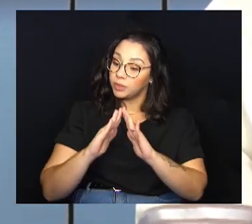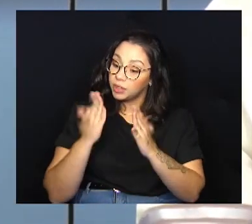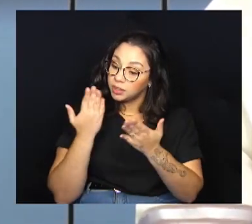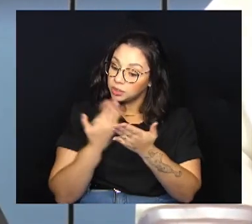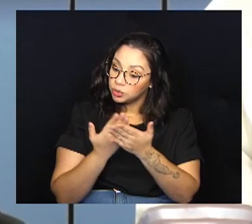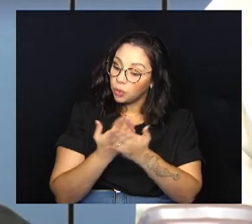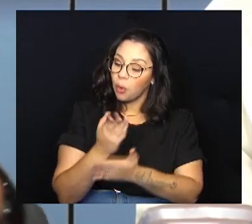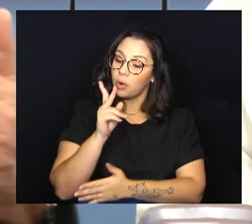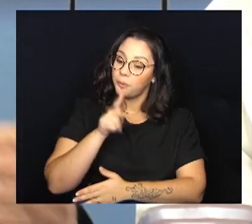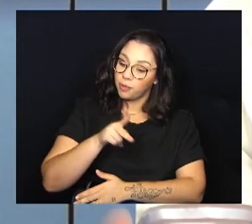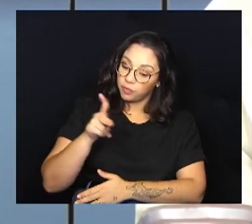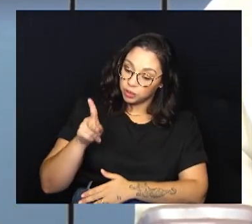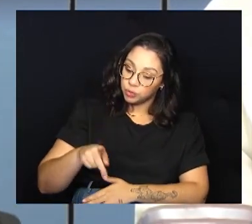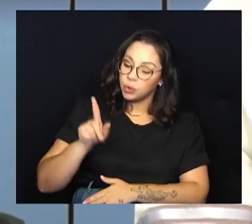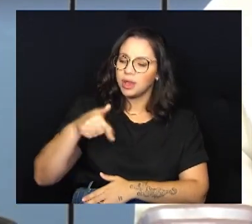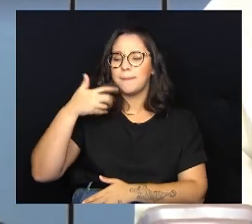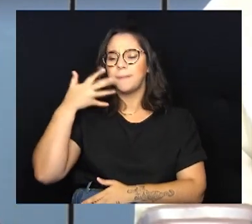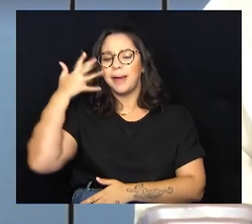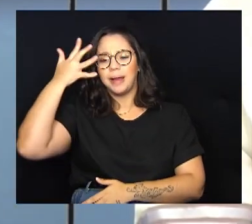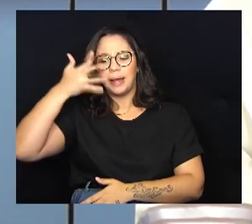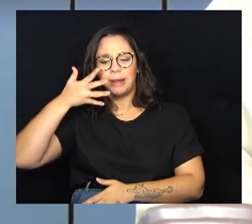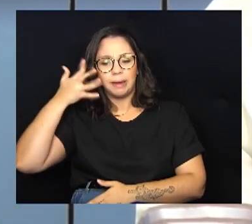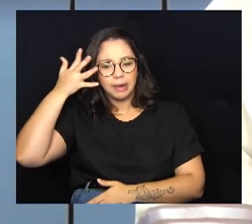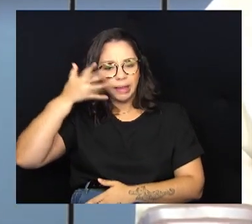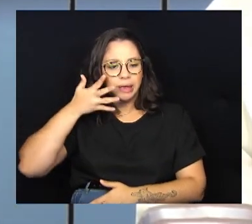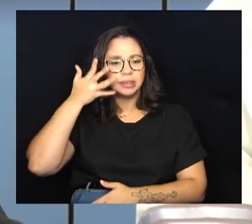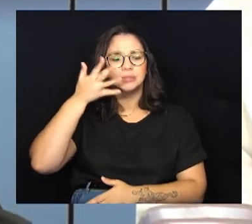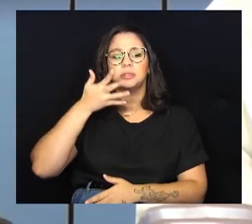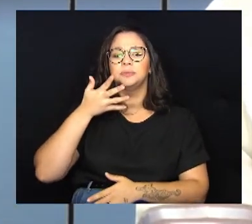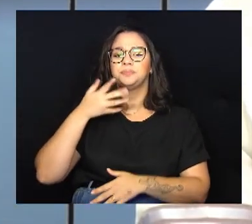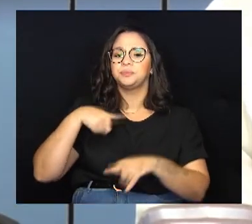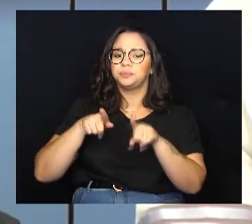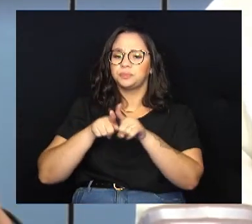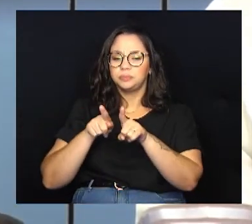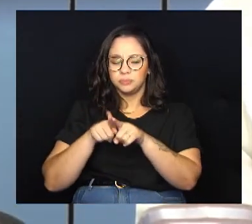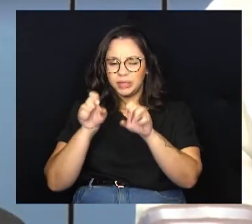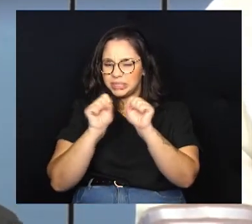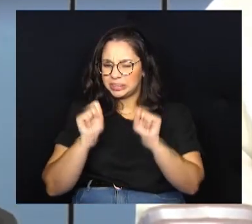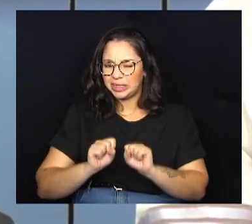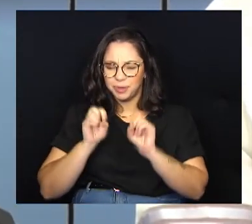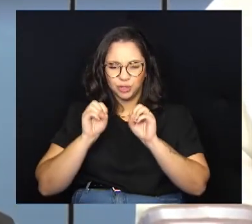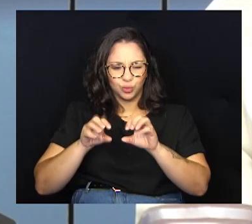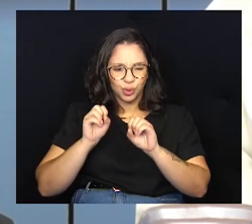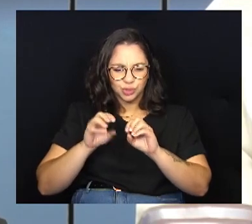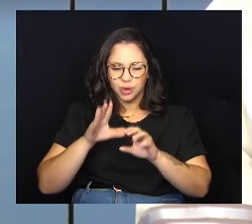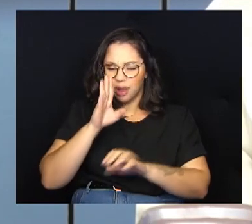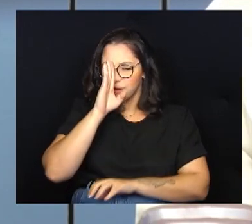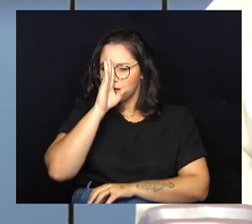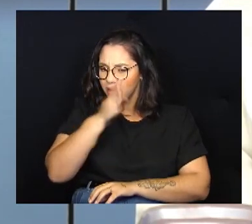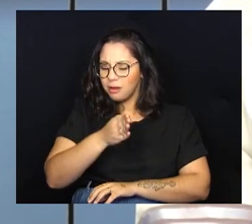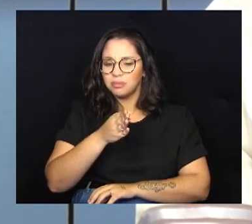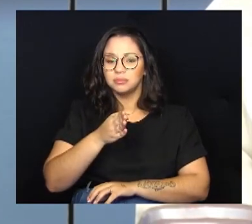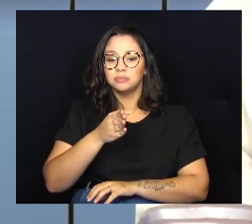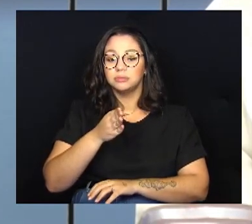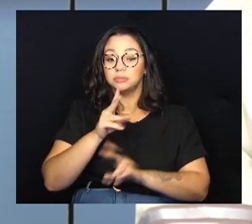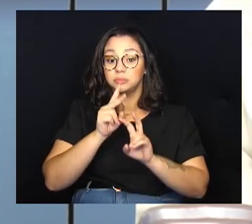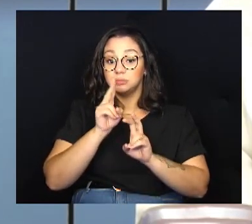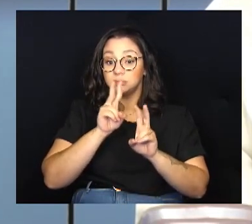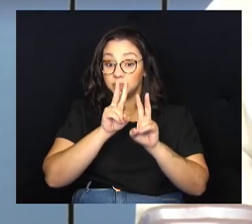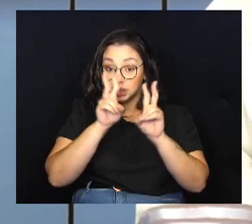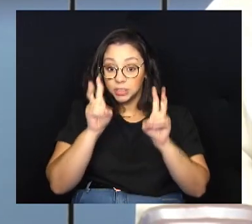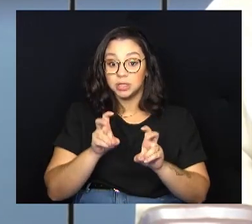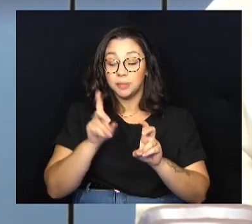Políticas contra a Droga, né, vamos dizer assim. Eu acho que todos que falaram aqui foram muito felizes. Eu